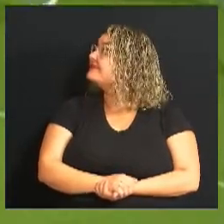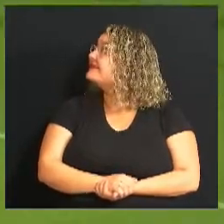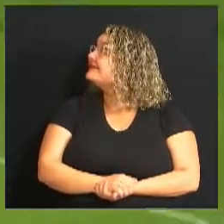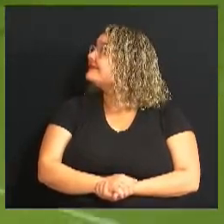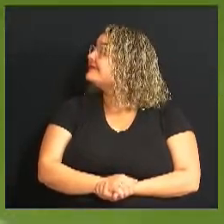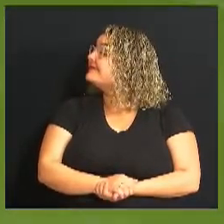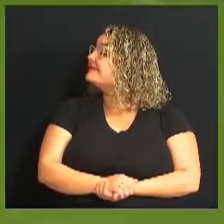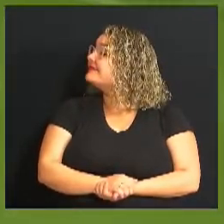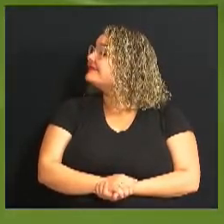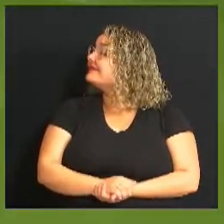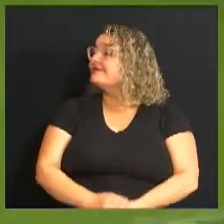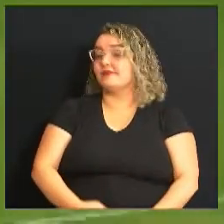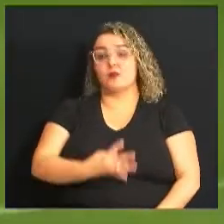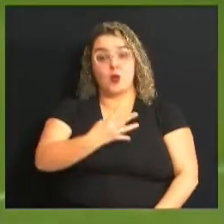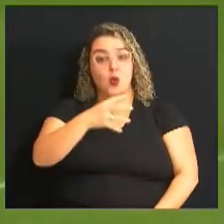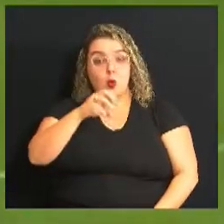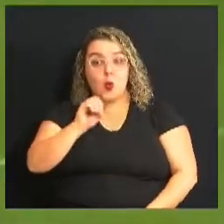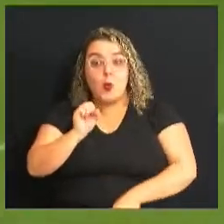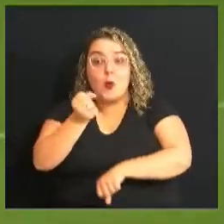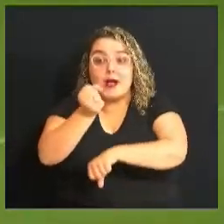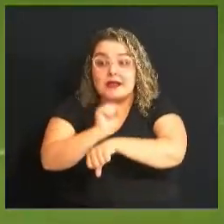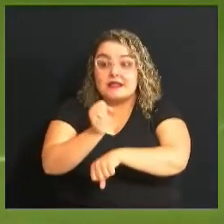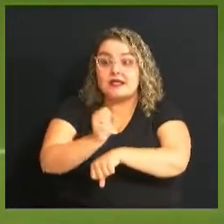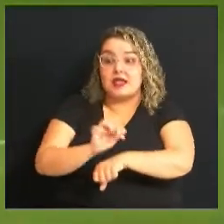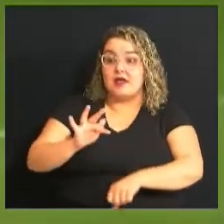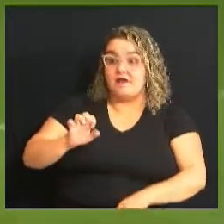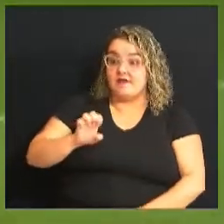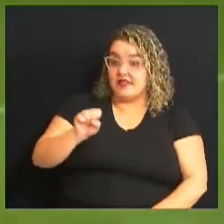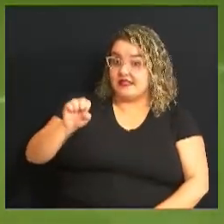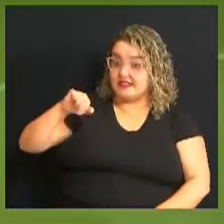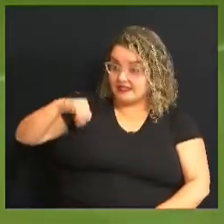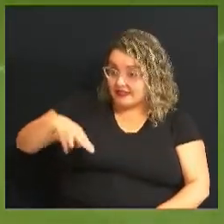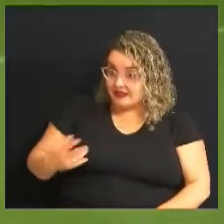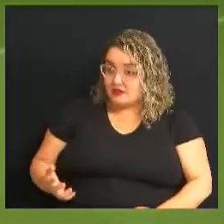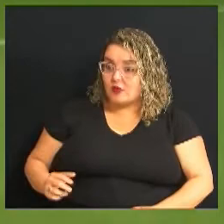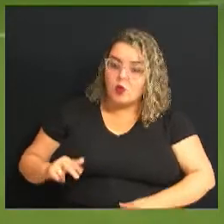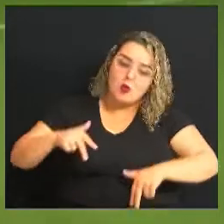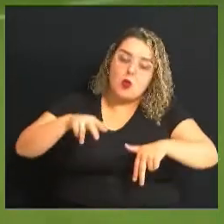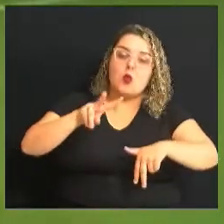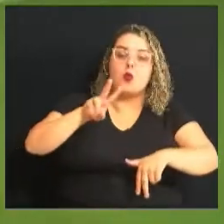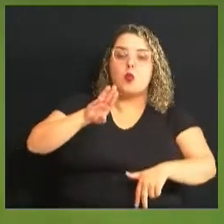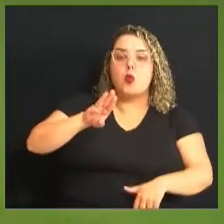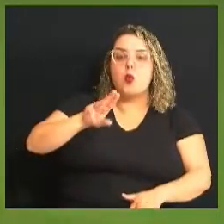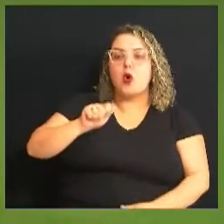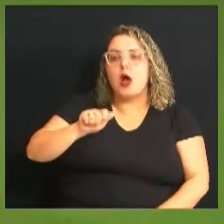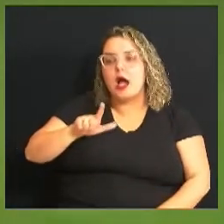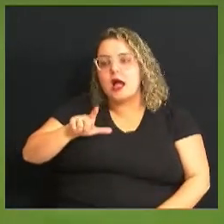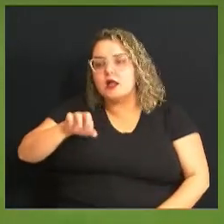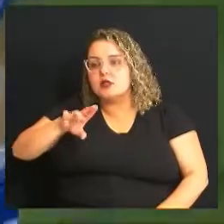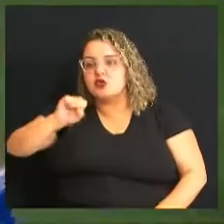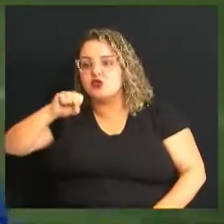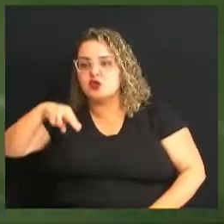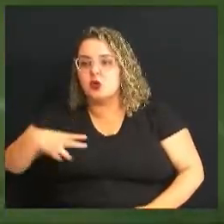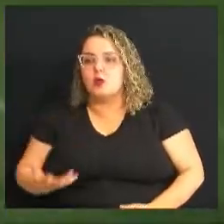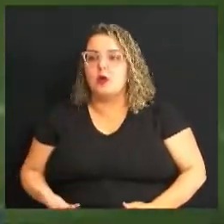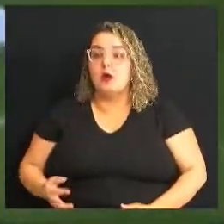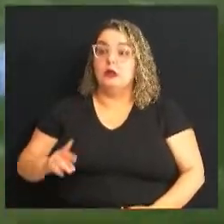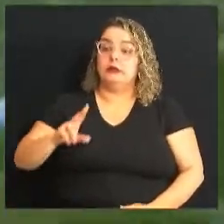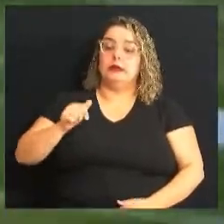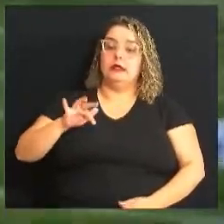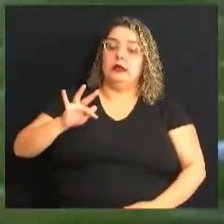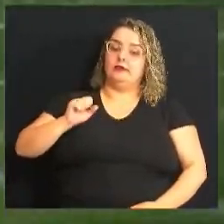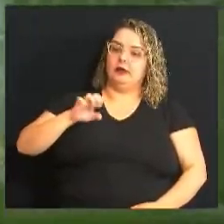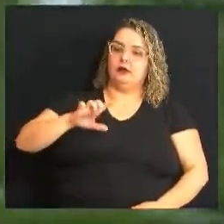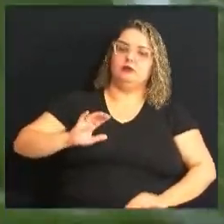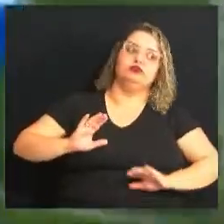Com apenas 40 segundos, Fecim cruzou e o Olisson de cabeça obrigou Rafael Cabral a mandar para